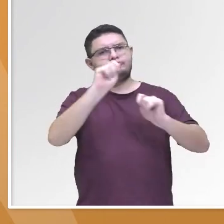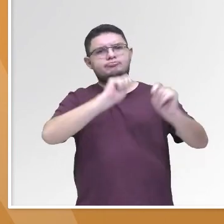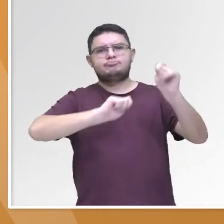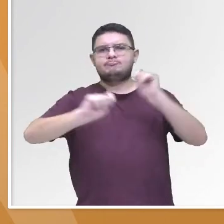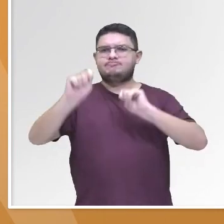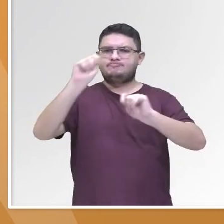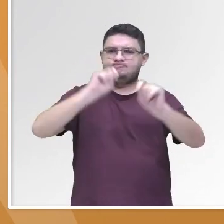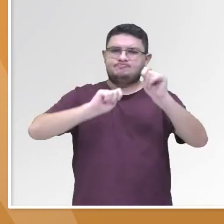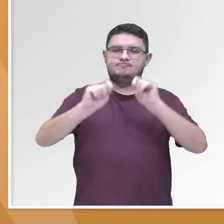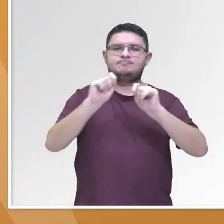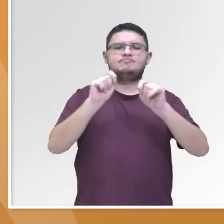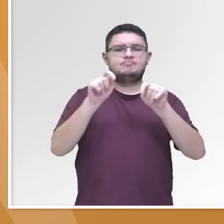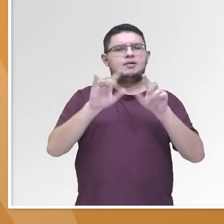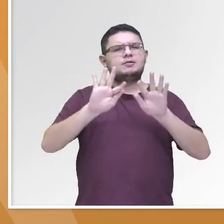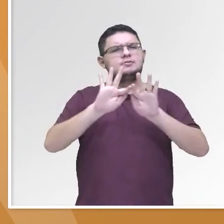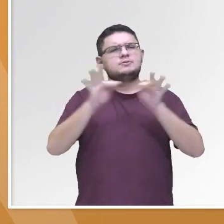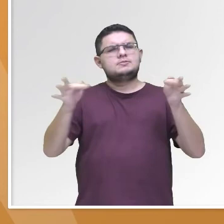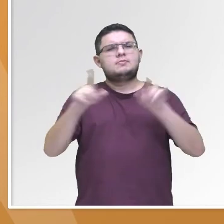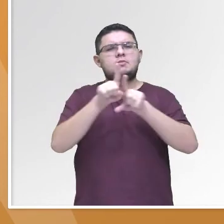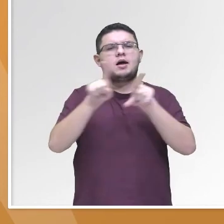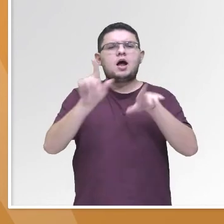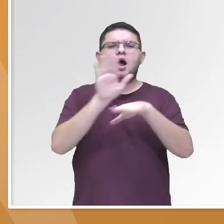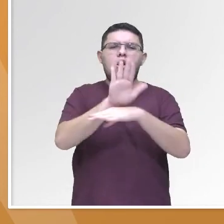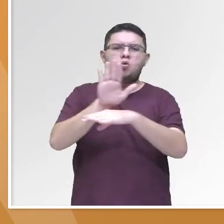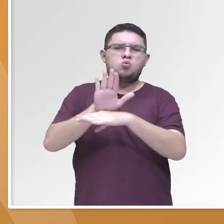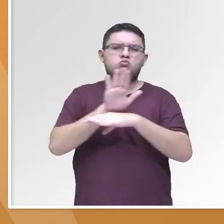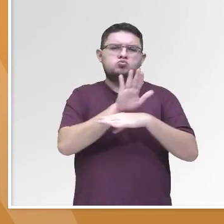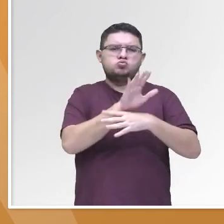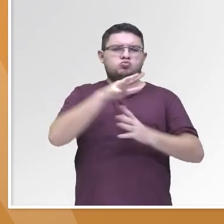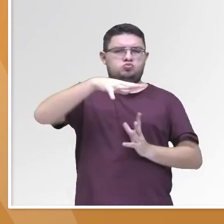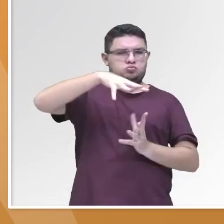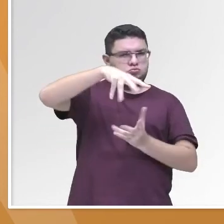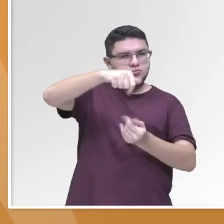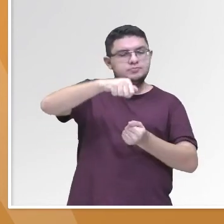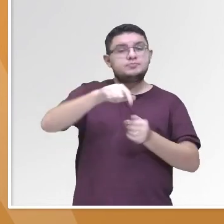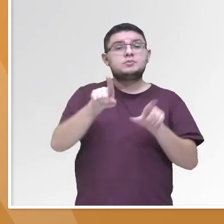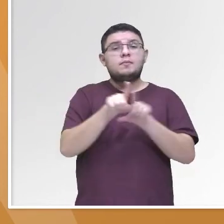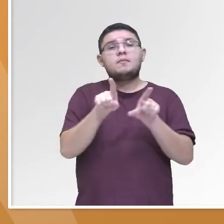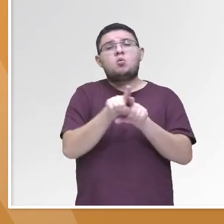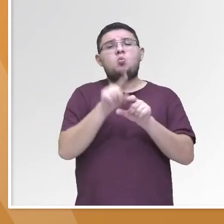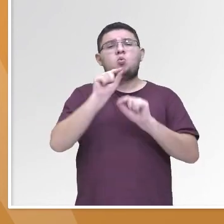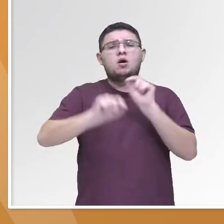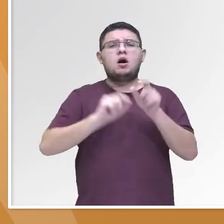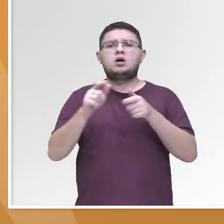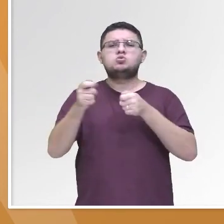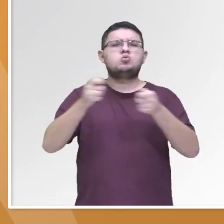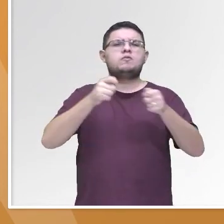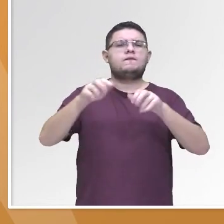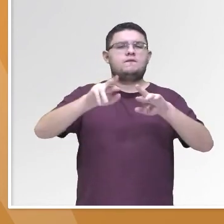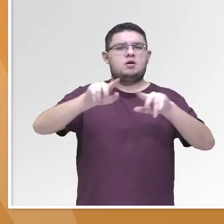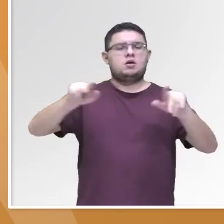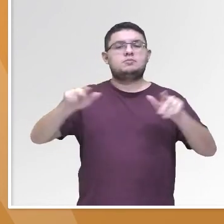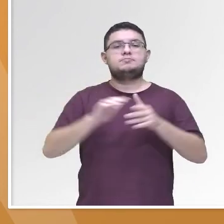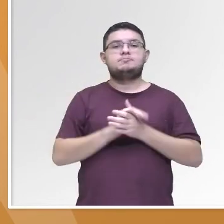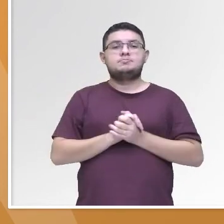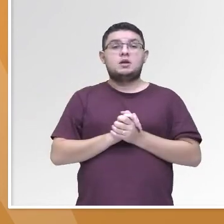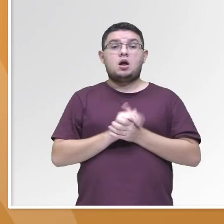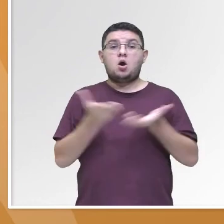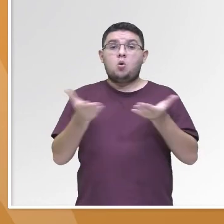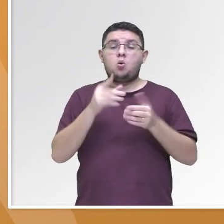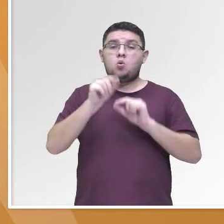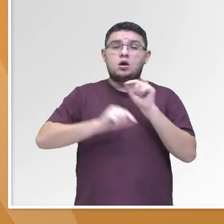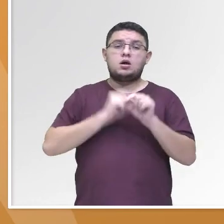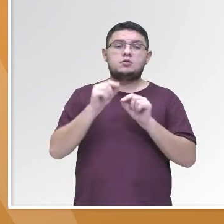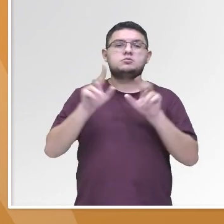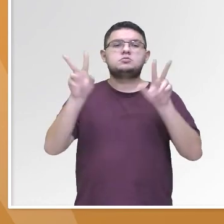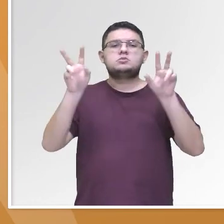uma diferença, né? E outras ações também que a gente pode aí pensar. Aí nós vamos falar sobre o consumo